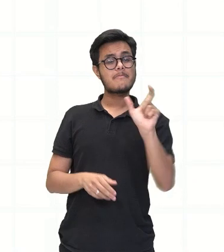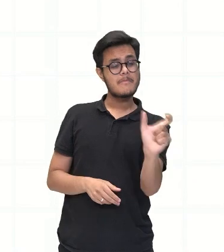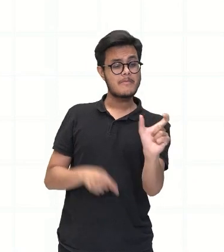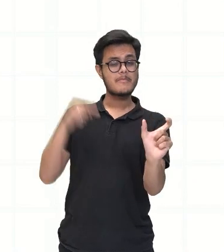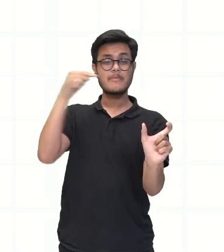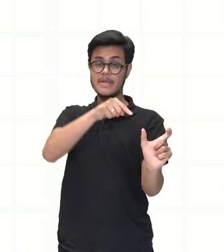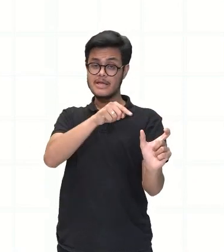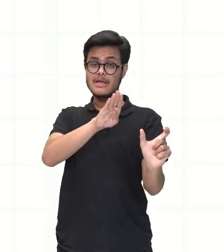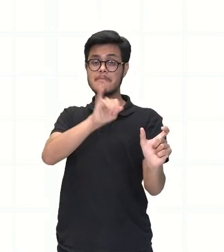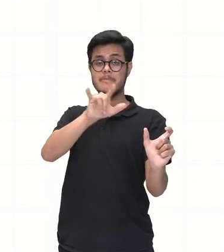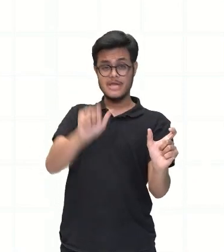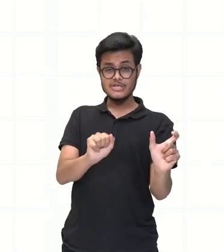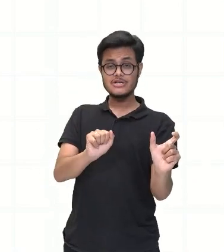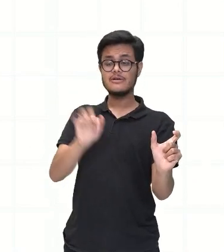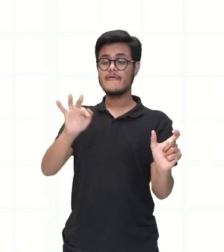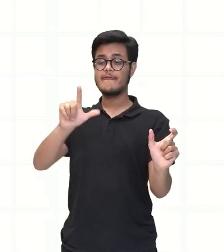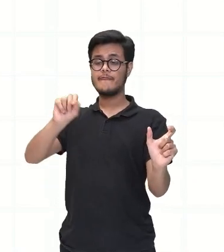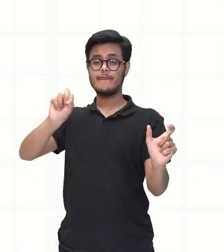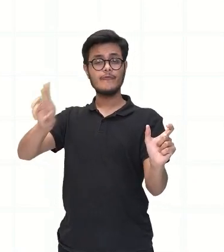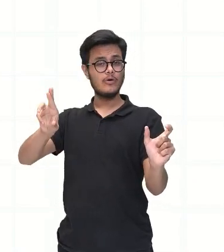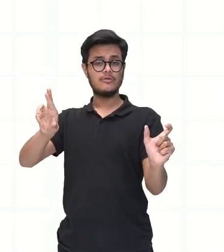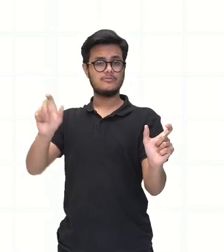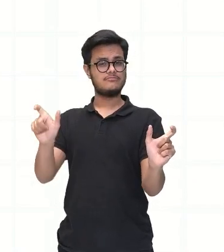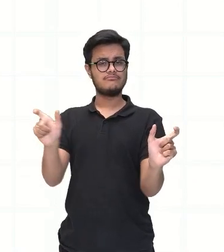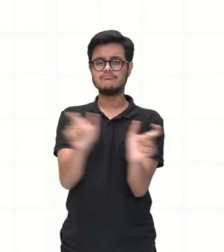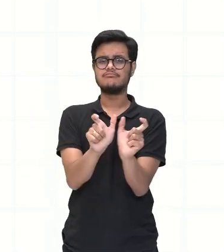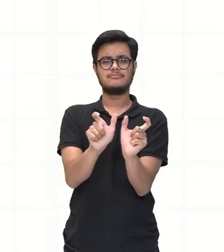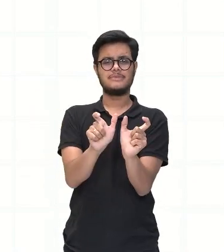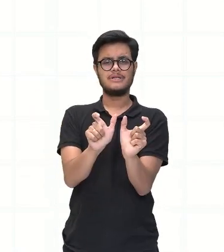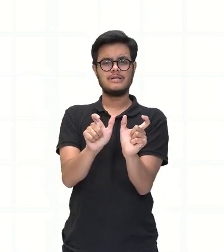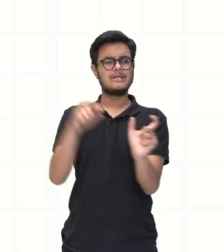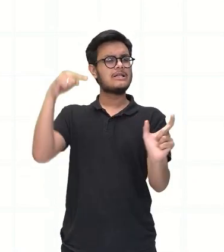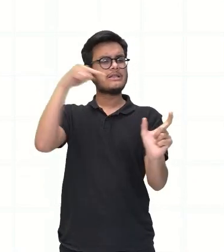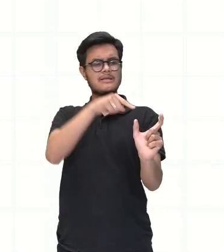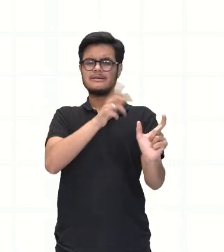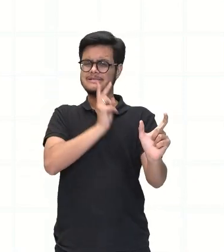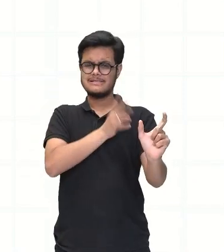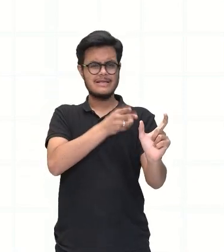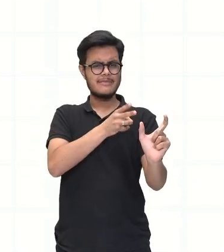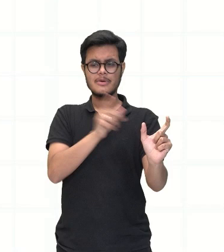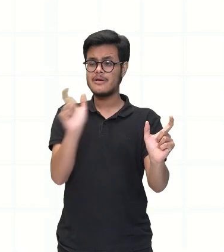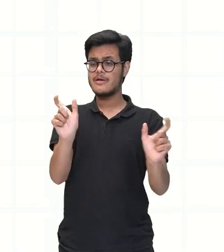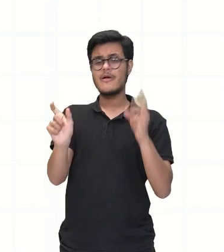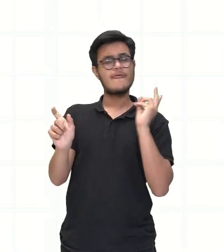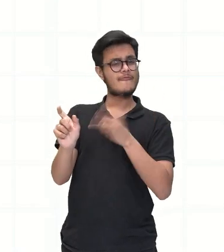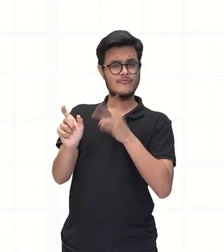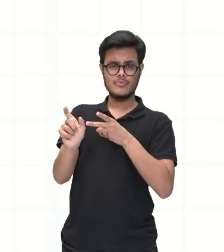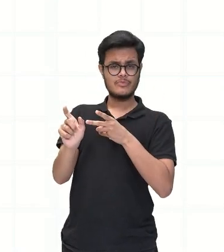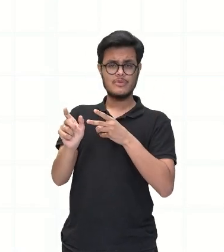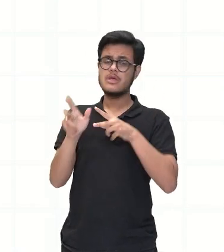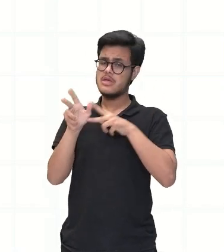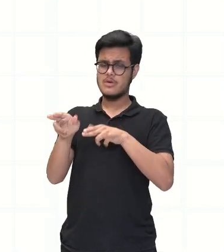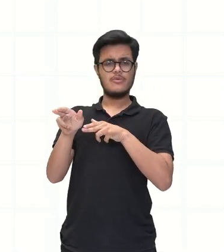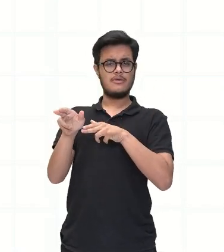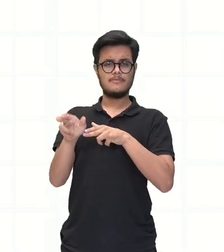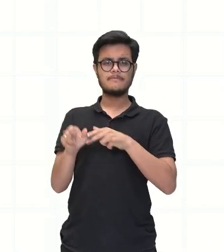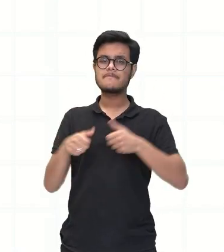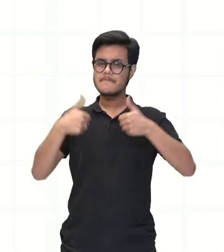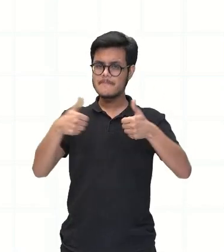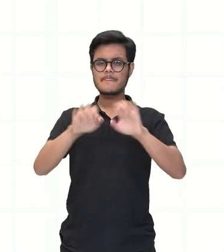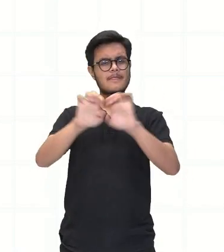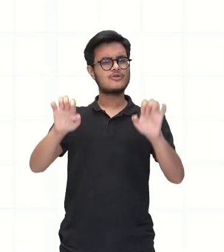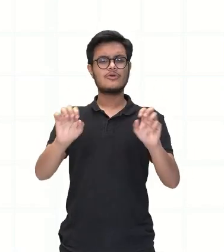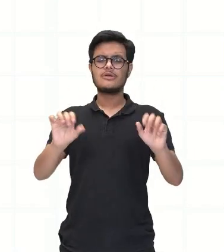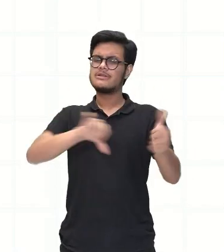aqui. Não ocorreu nenhuma alteração. Beija continuou e flor continuou perfeitamente a